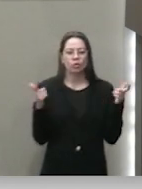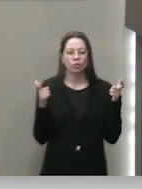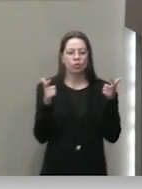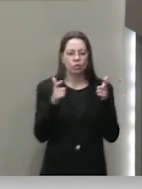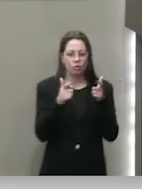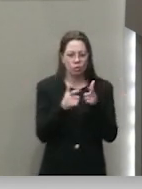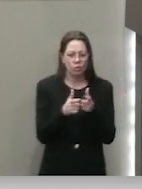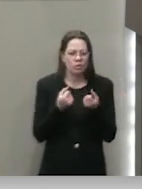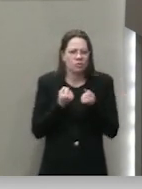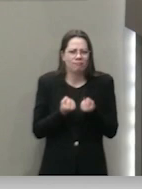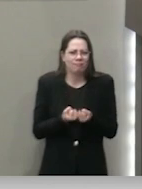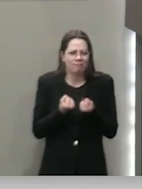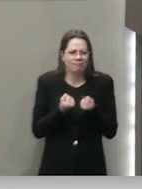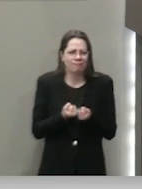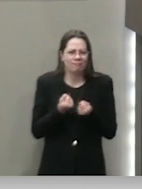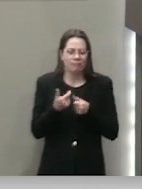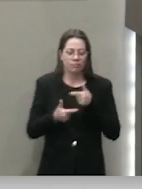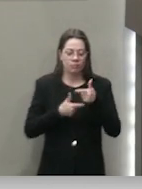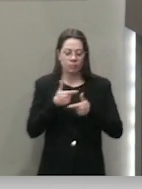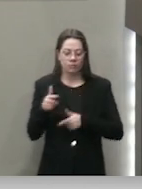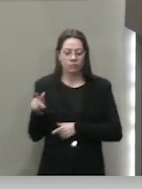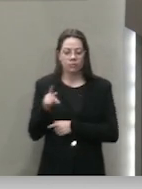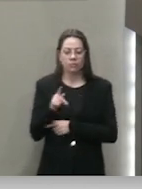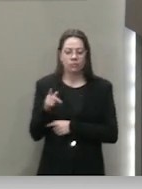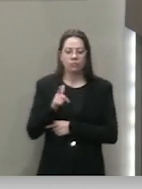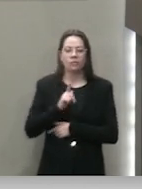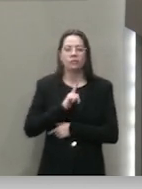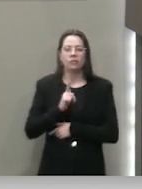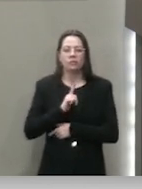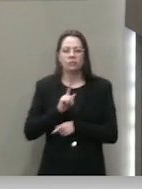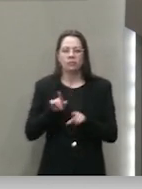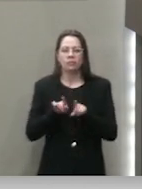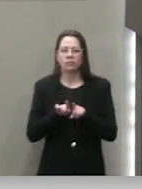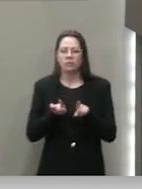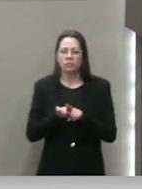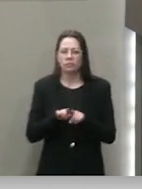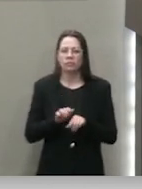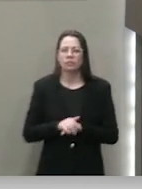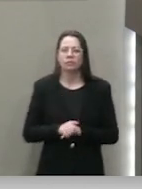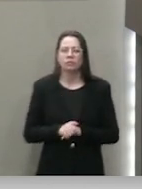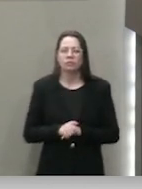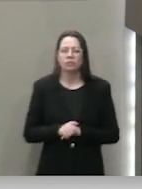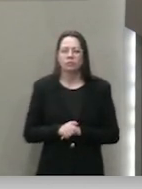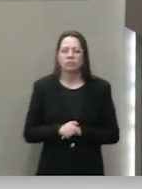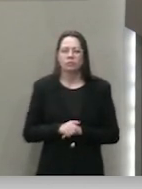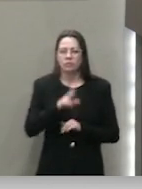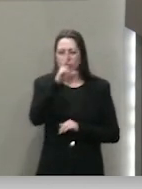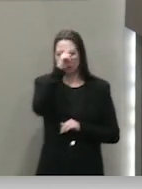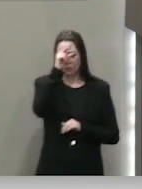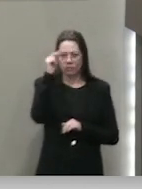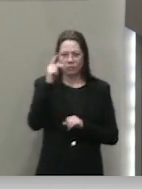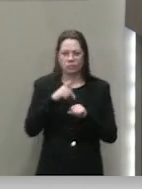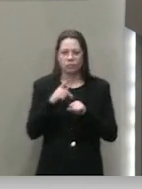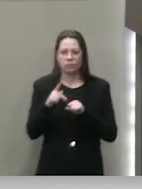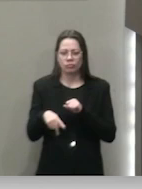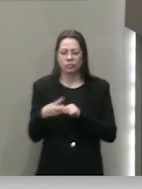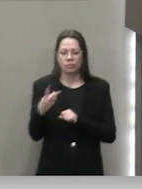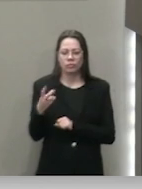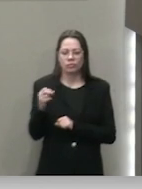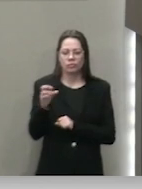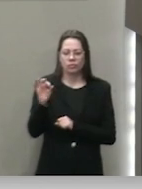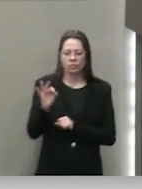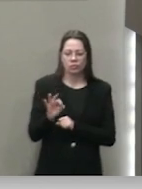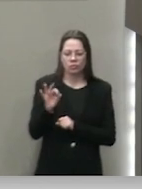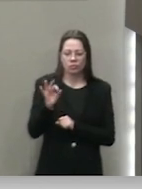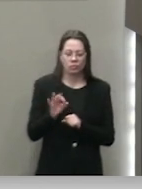sobrecarga do trabalho do professor, né? Nós temos também a questão do adoecimento. No município de Passo Fundo, quase 20% dos professores colocam